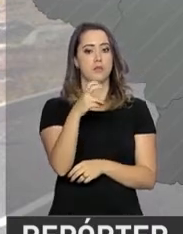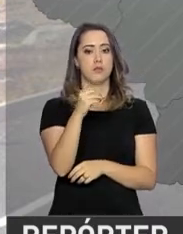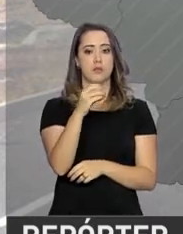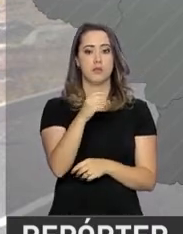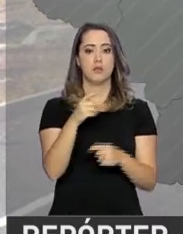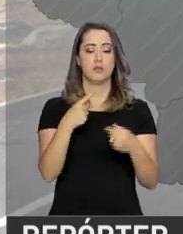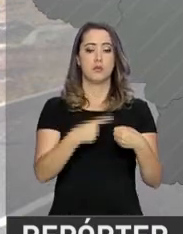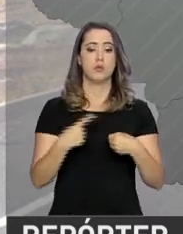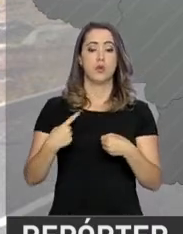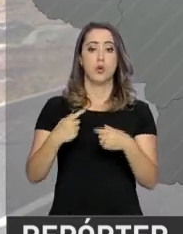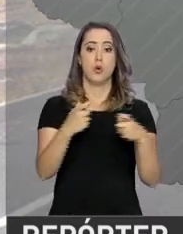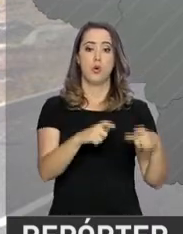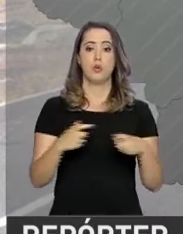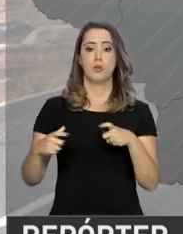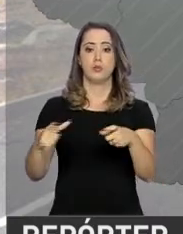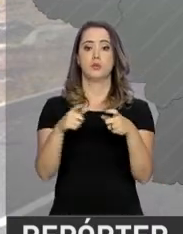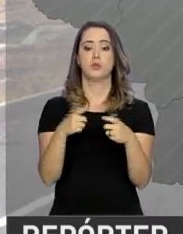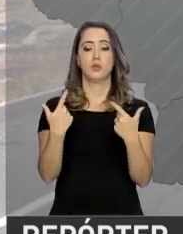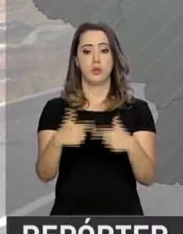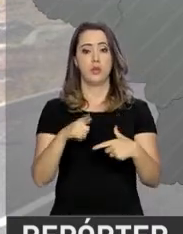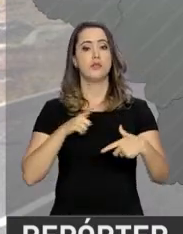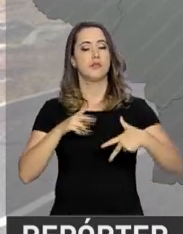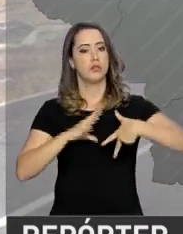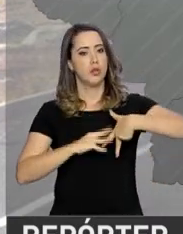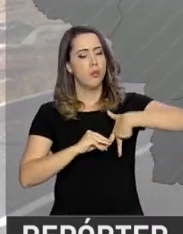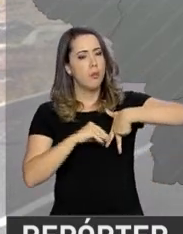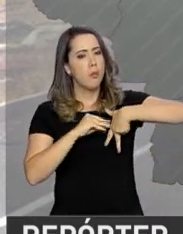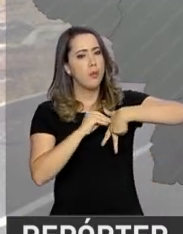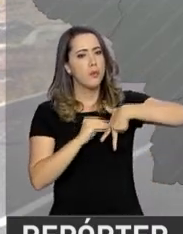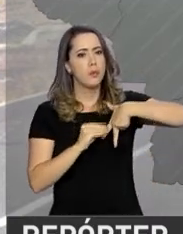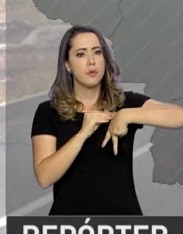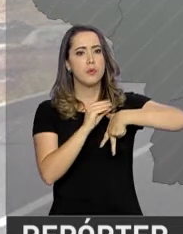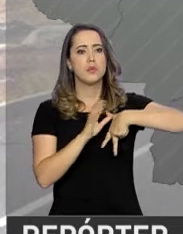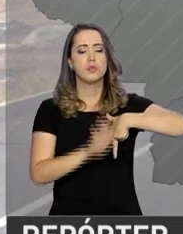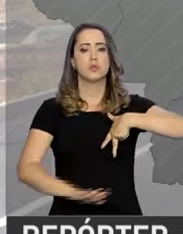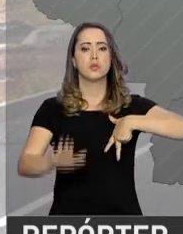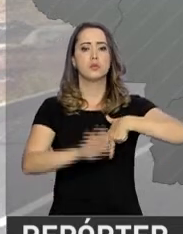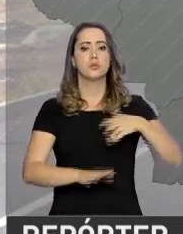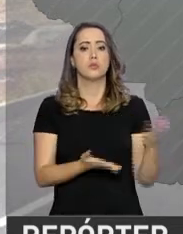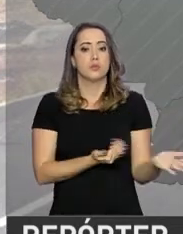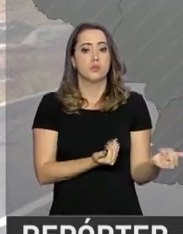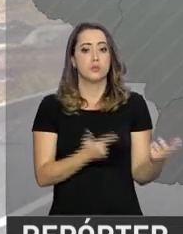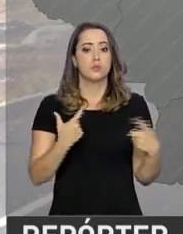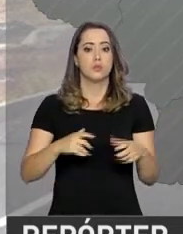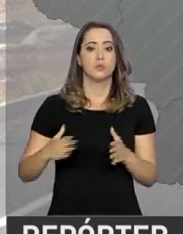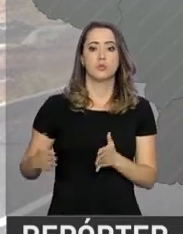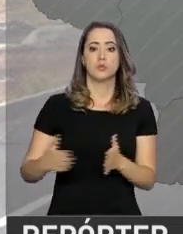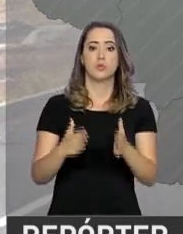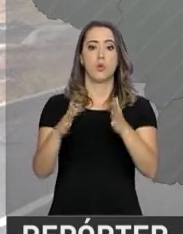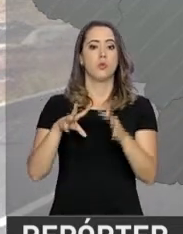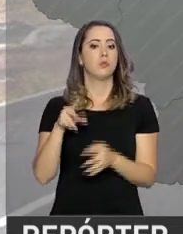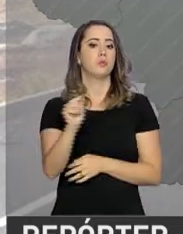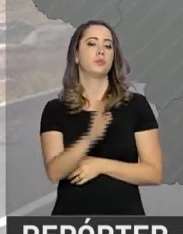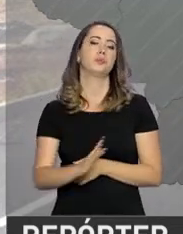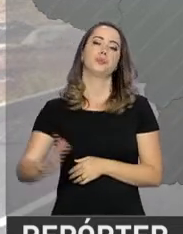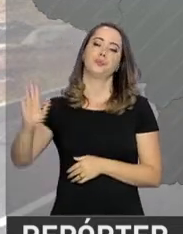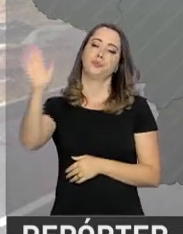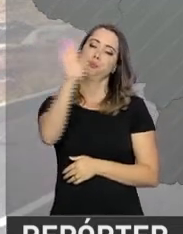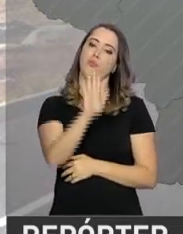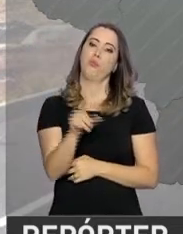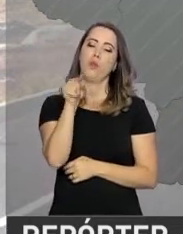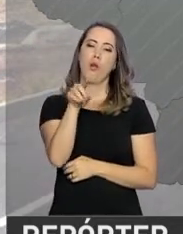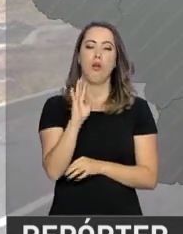pontos vulneráveis de exploração sexual de crianças e adolescentes em rodovias federais de todo o país.